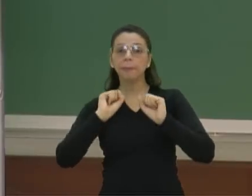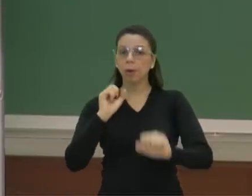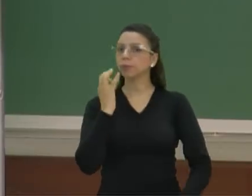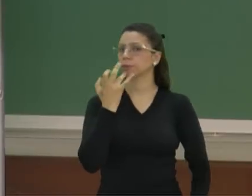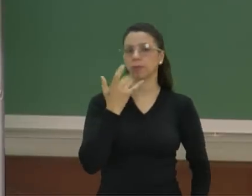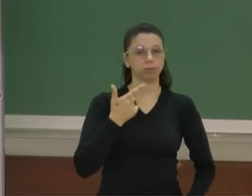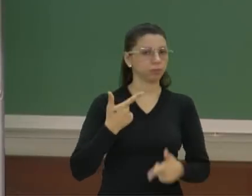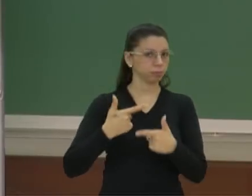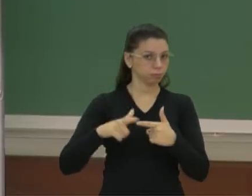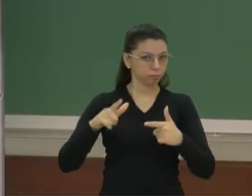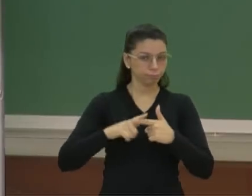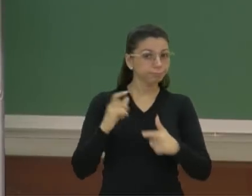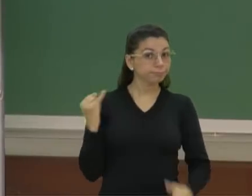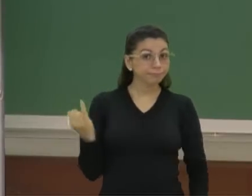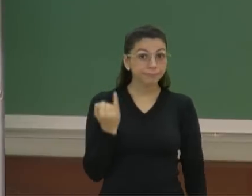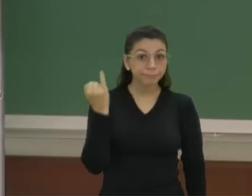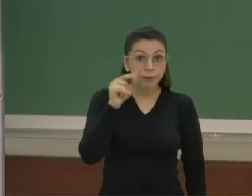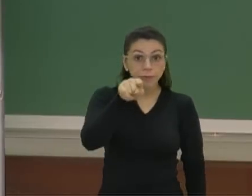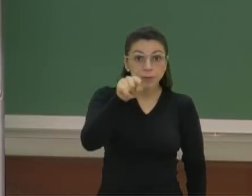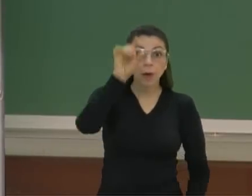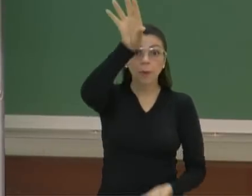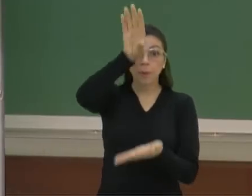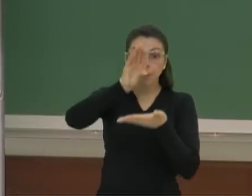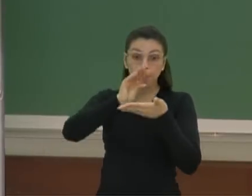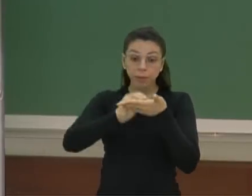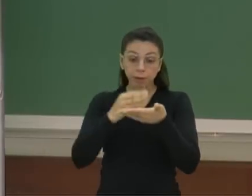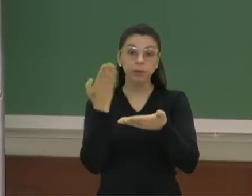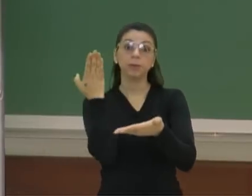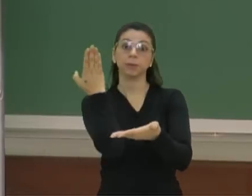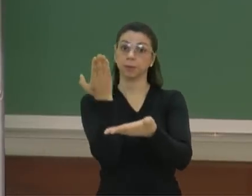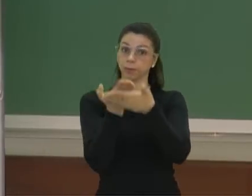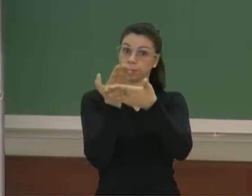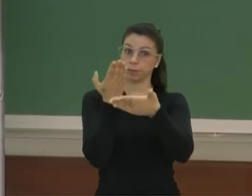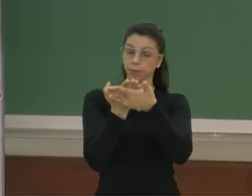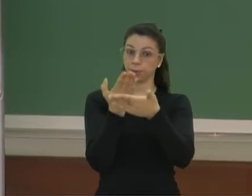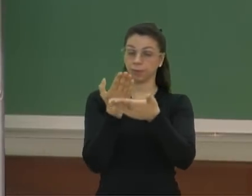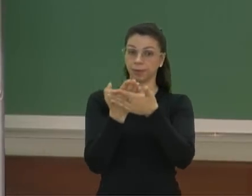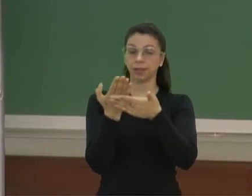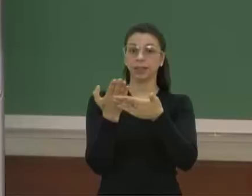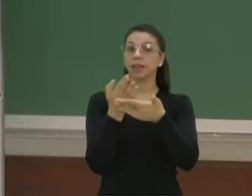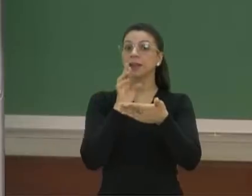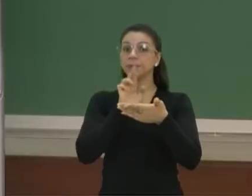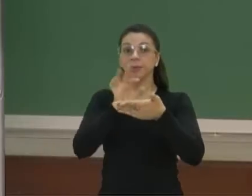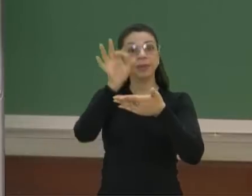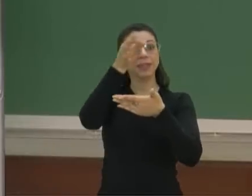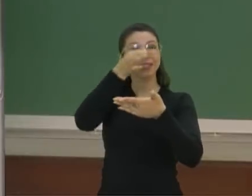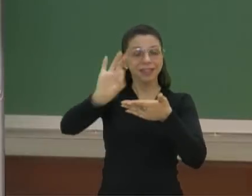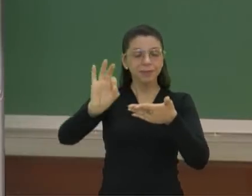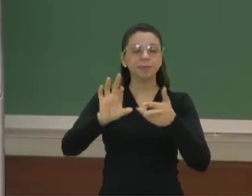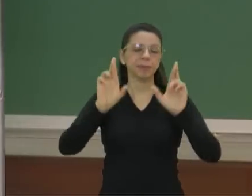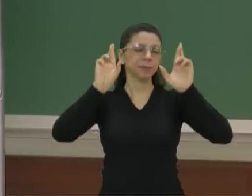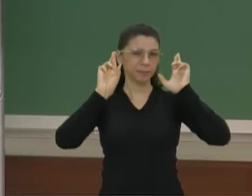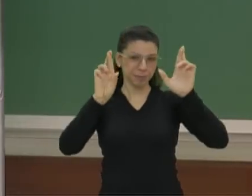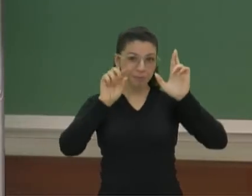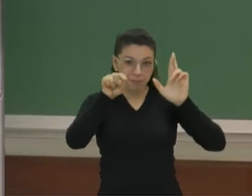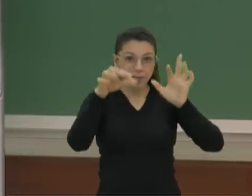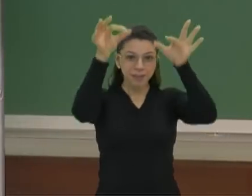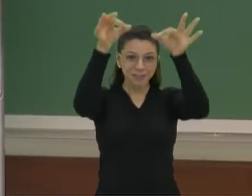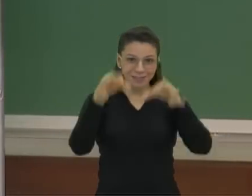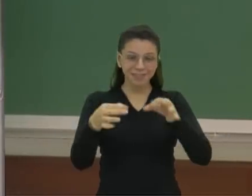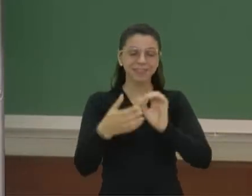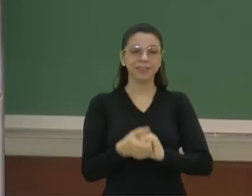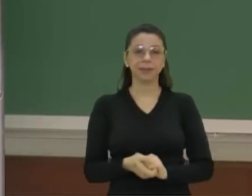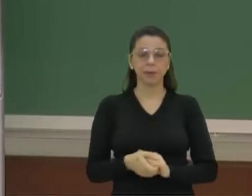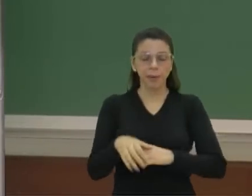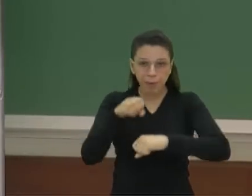tem problema. O importante é você copiar, estudar e acertar. E eu tenho certeza que vocês vão acertar. Então uma dica,